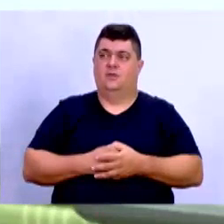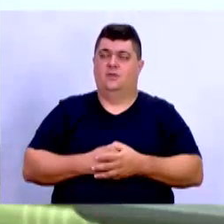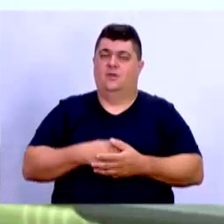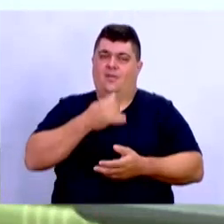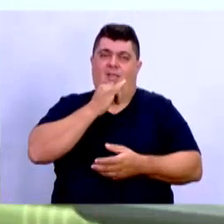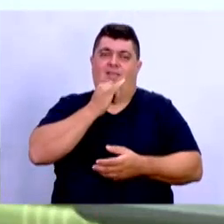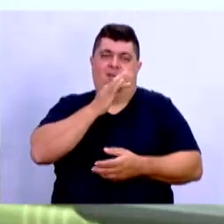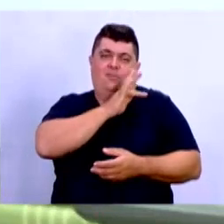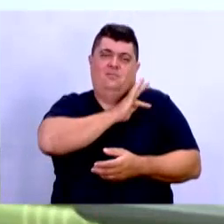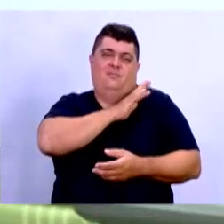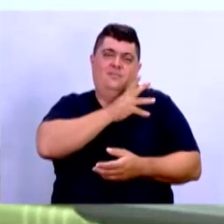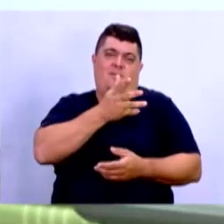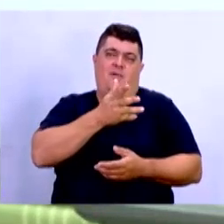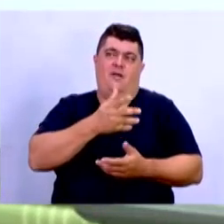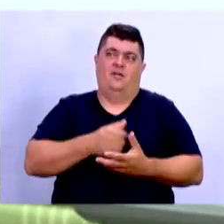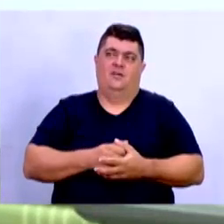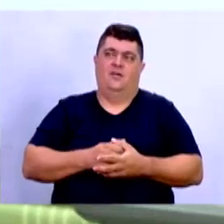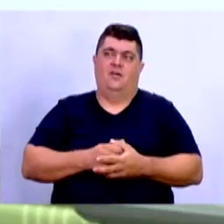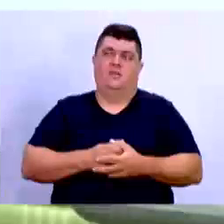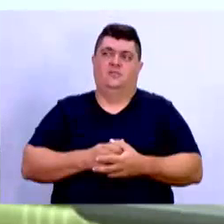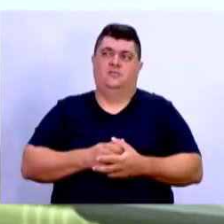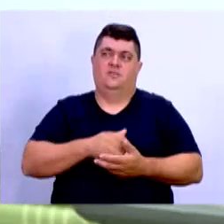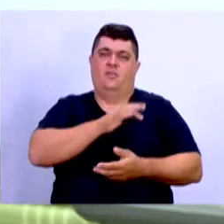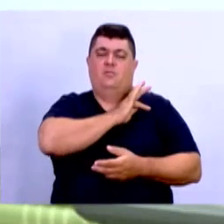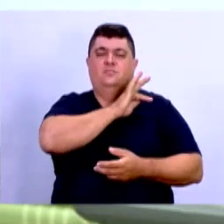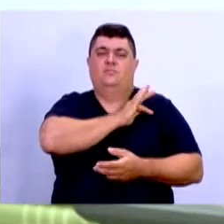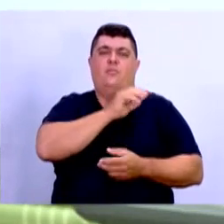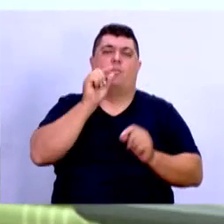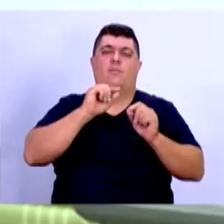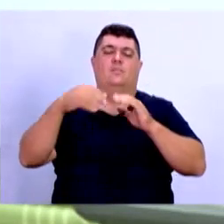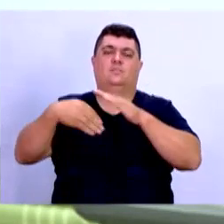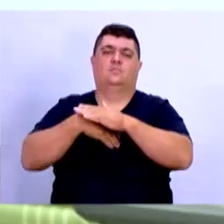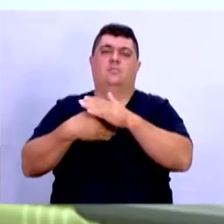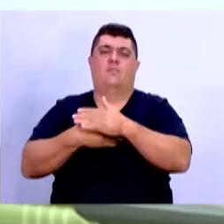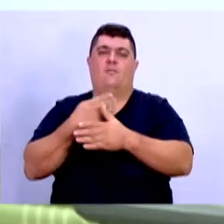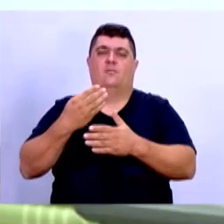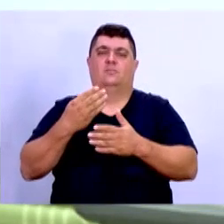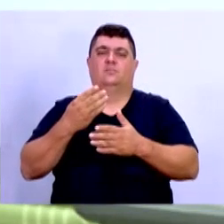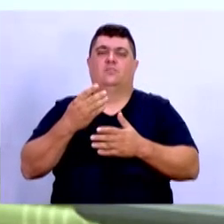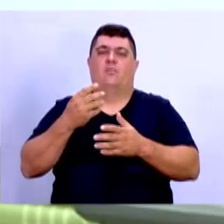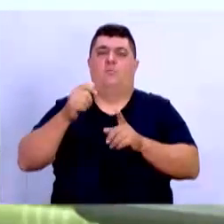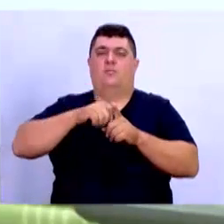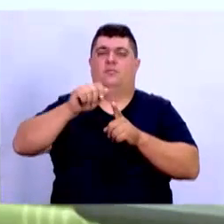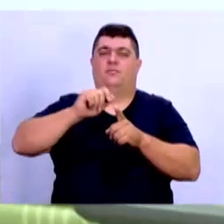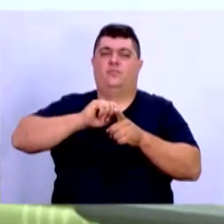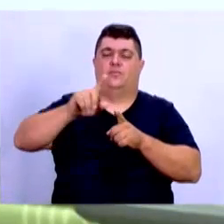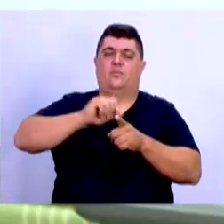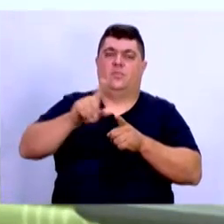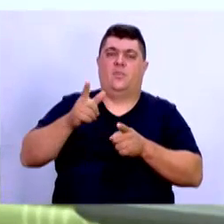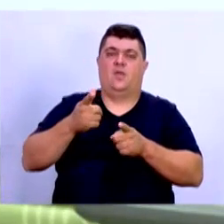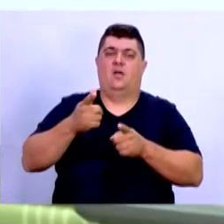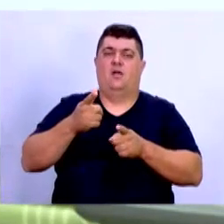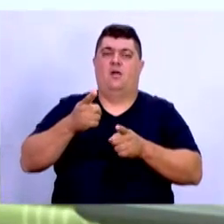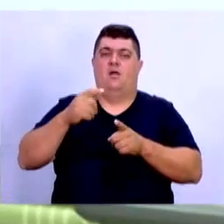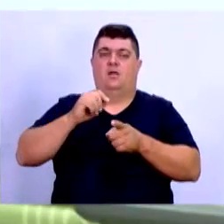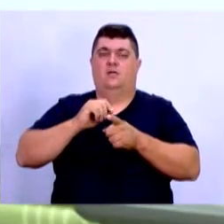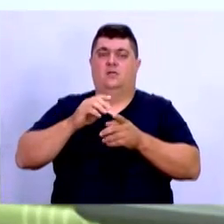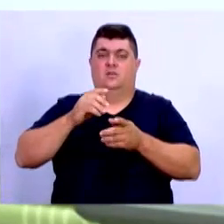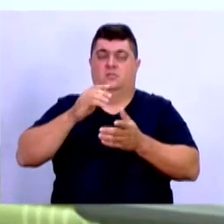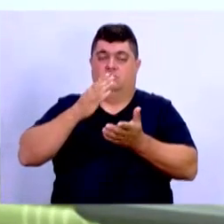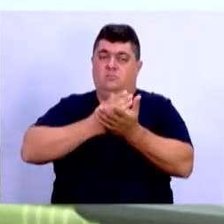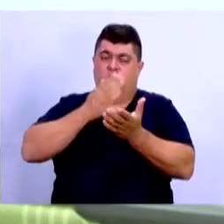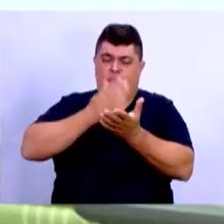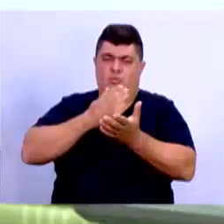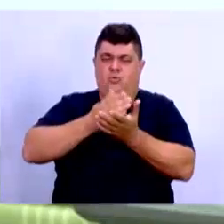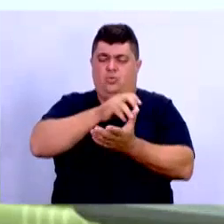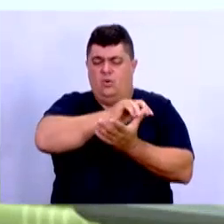exemplo, no caso de faculdade, o que vai entrar? Vai ser a mensalidade do mês, certo? Entrou a mensalidade todo